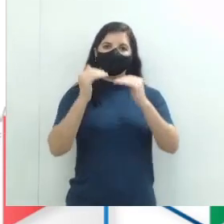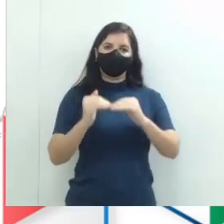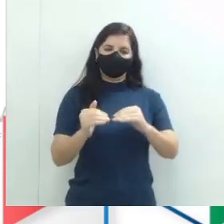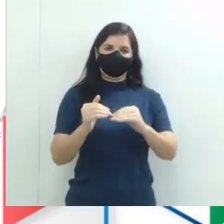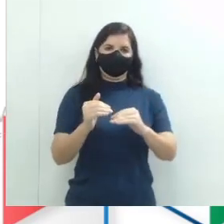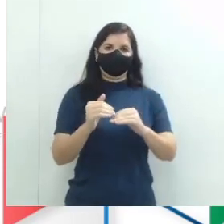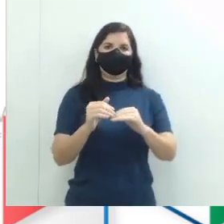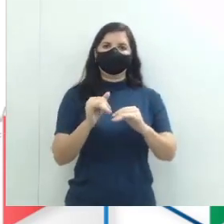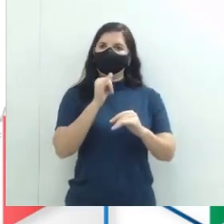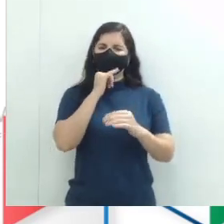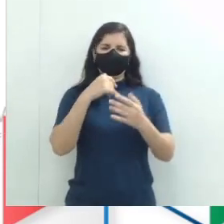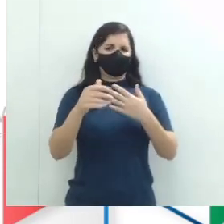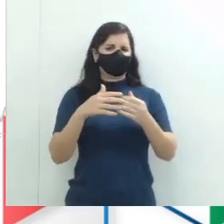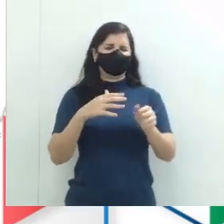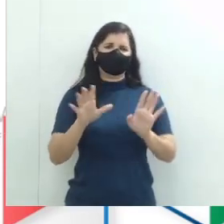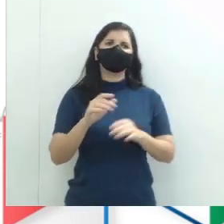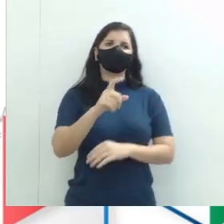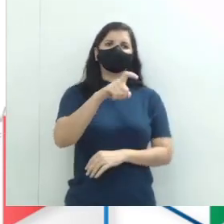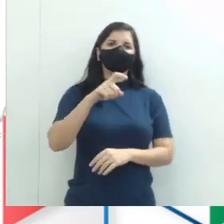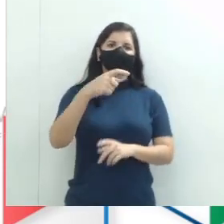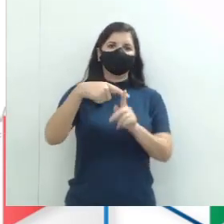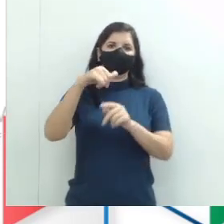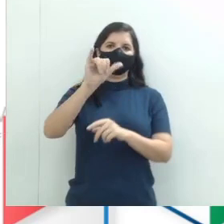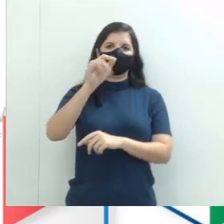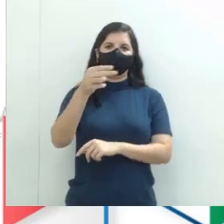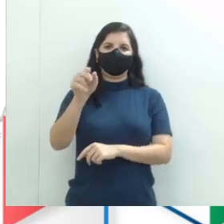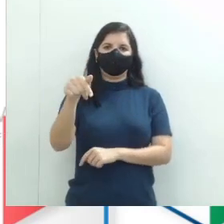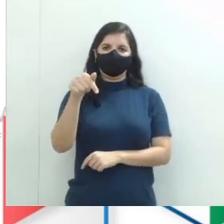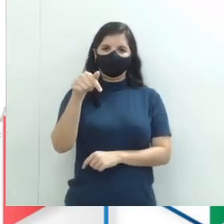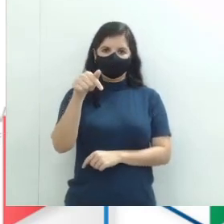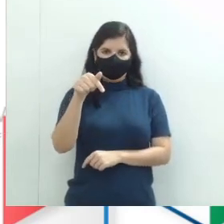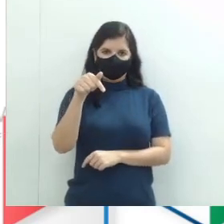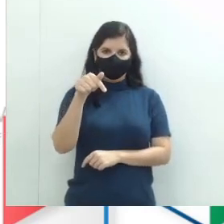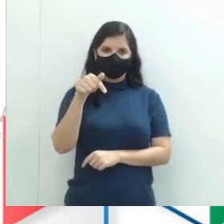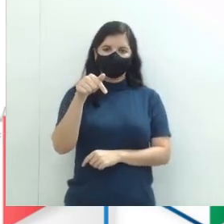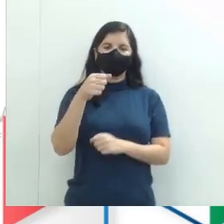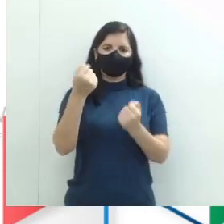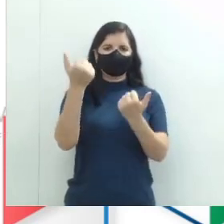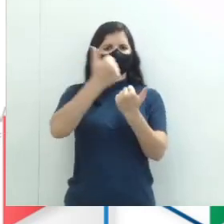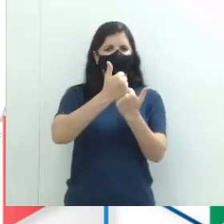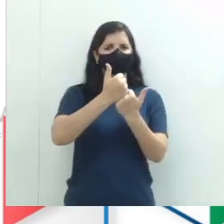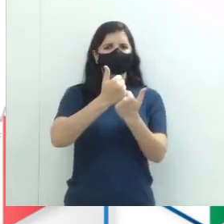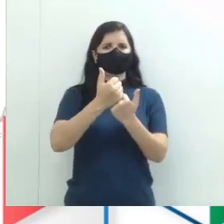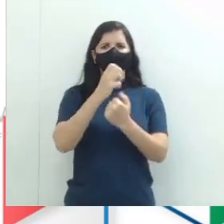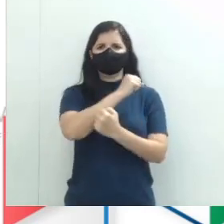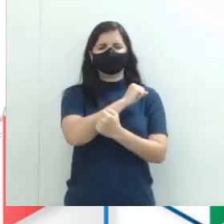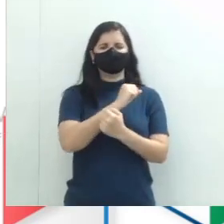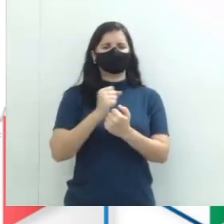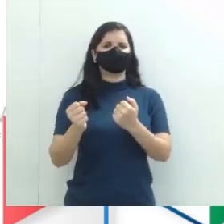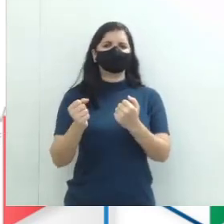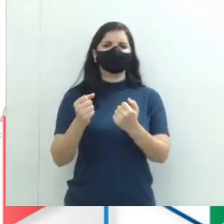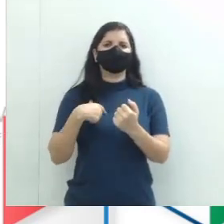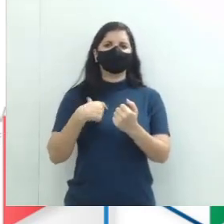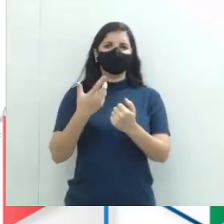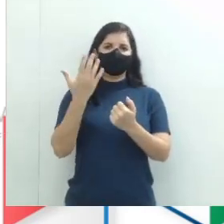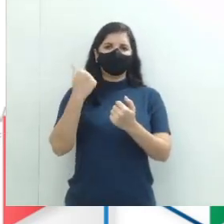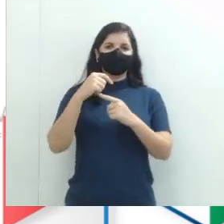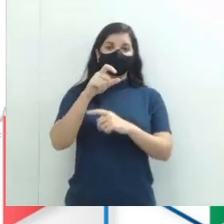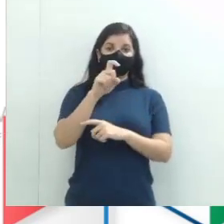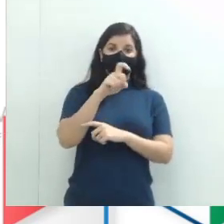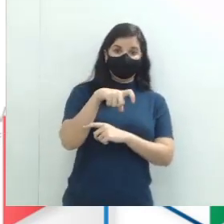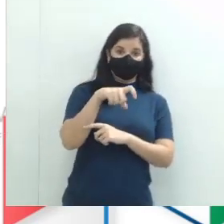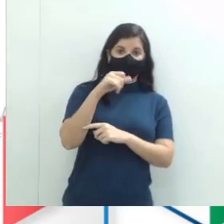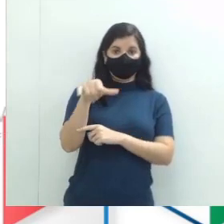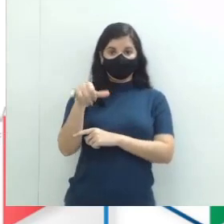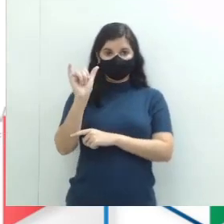Um exemplo aleatório aí. E x mais y igual a 7. Eu poderia substituir rapidamente entendendo que x